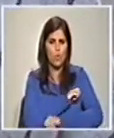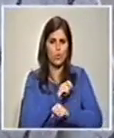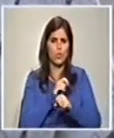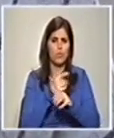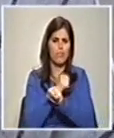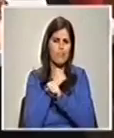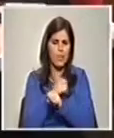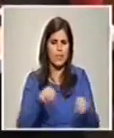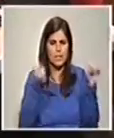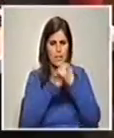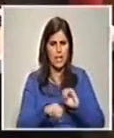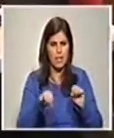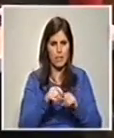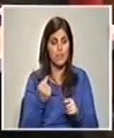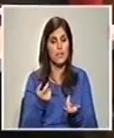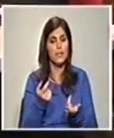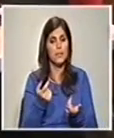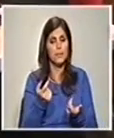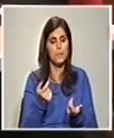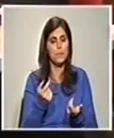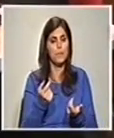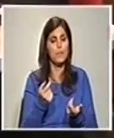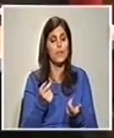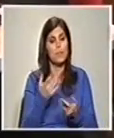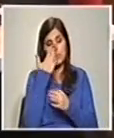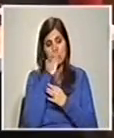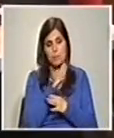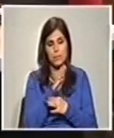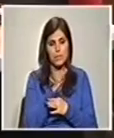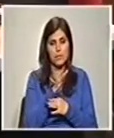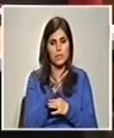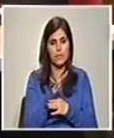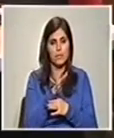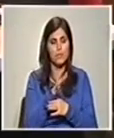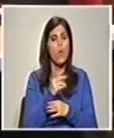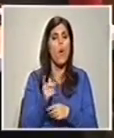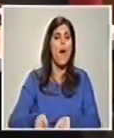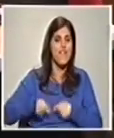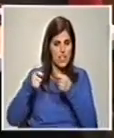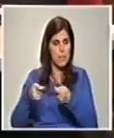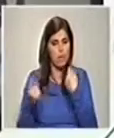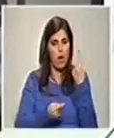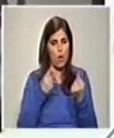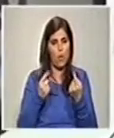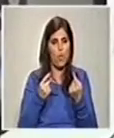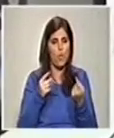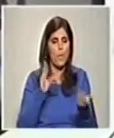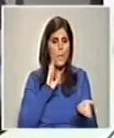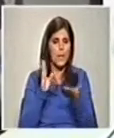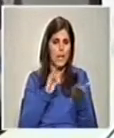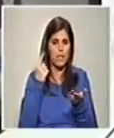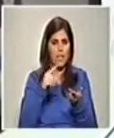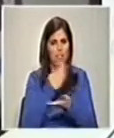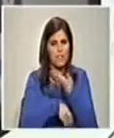musculoesqueléticas e acidentes dessa natureza e no caso, por exemplo, em concreto, um investimento em colaboradores portadores de